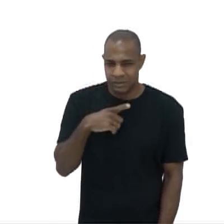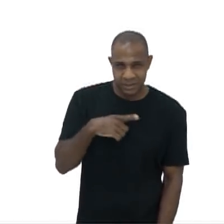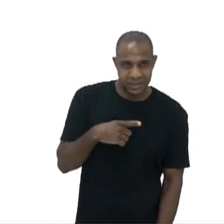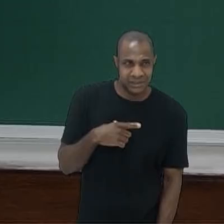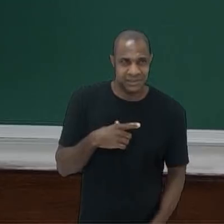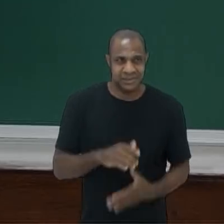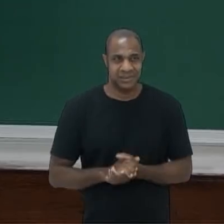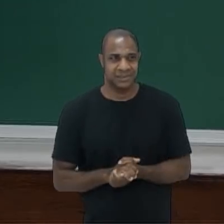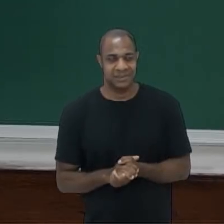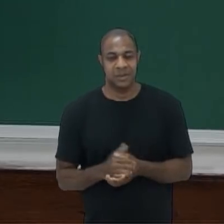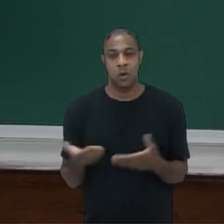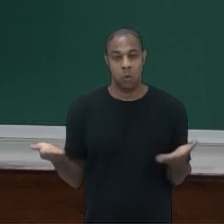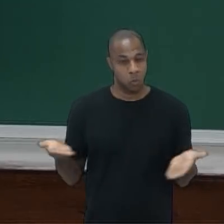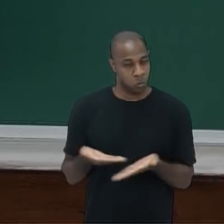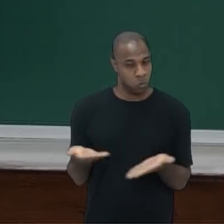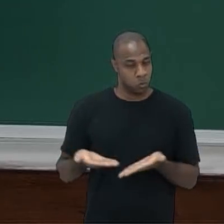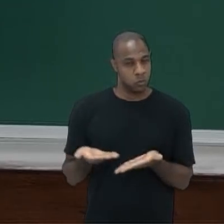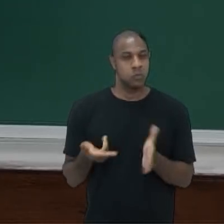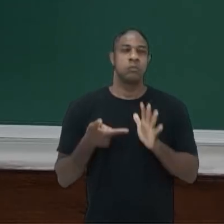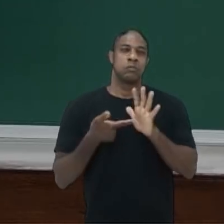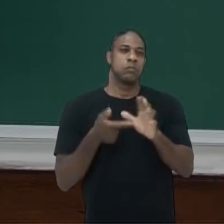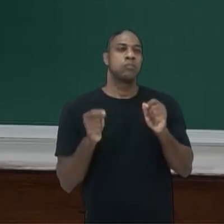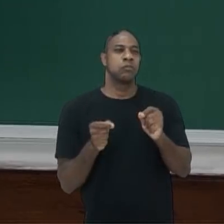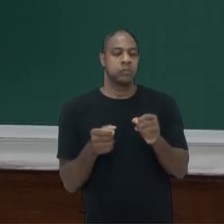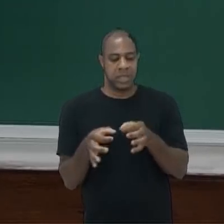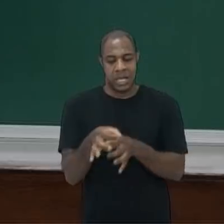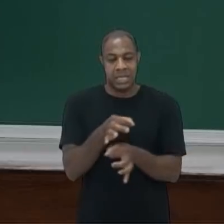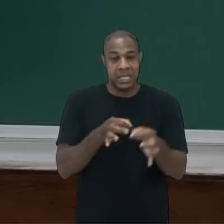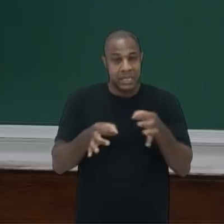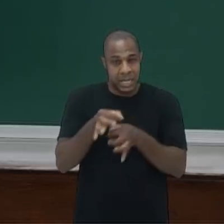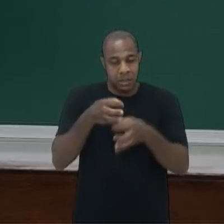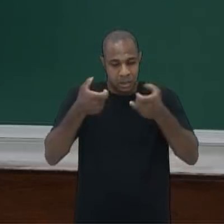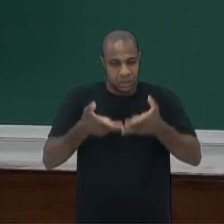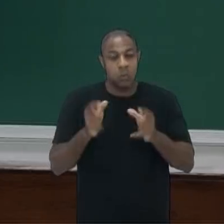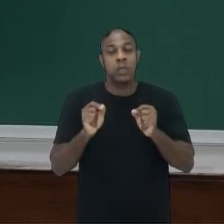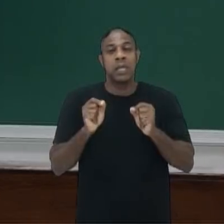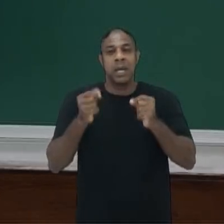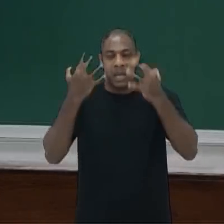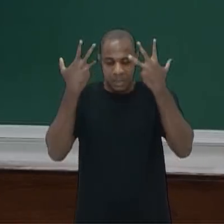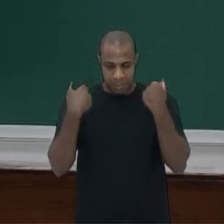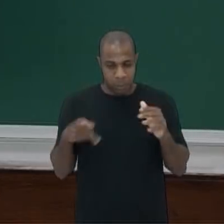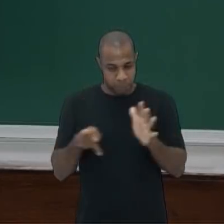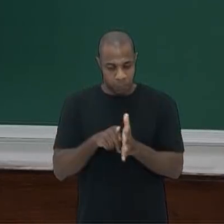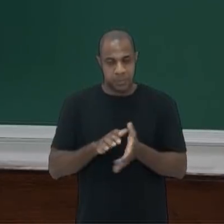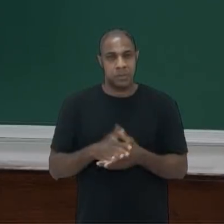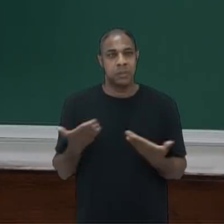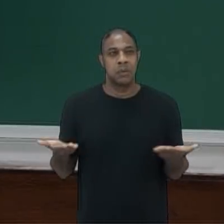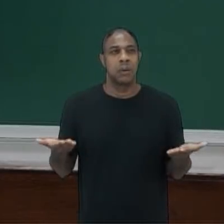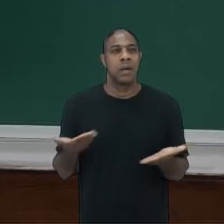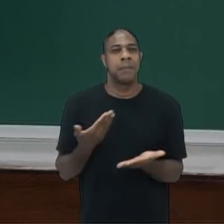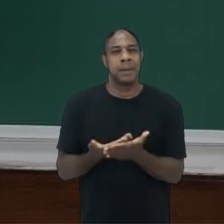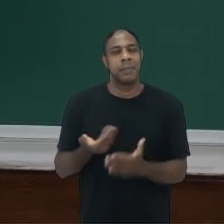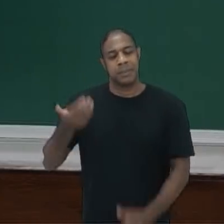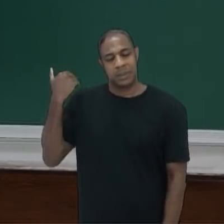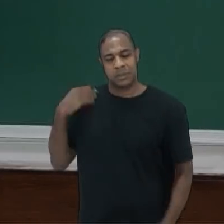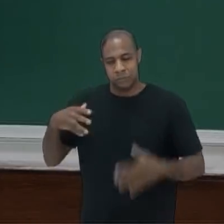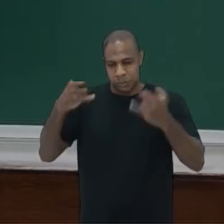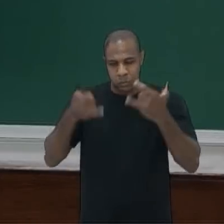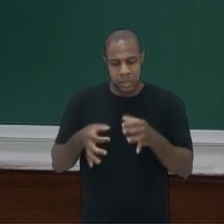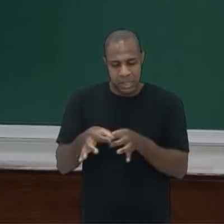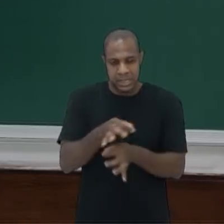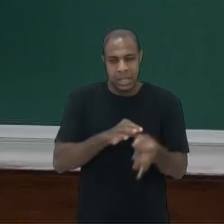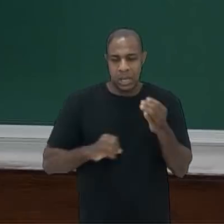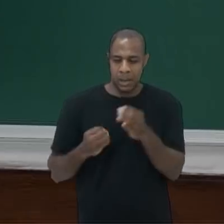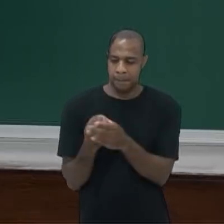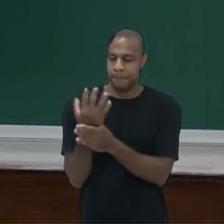aula de hoje? Hoje, nós estamos falando de célula animal. Na aula anterior, nós falamos da célula vegetal.